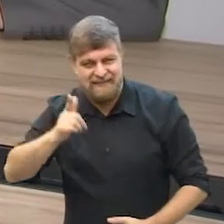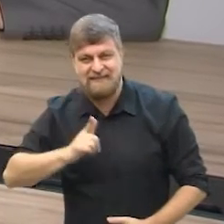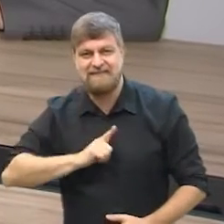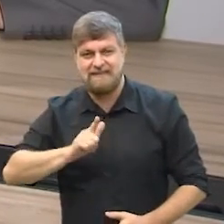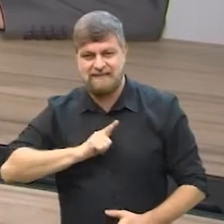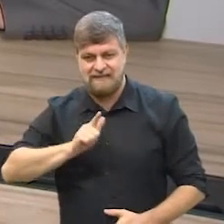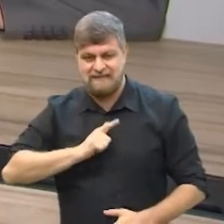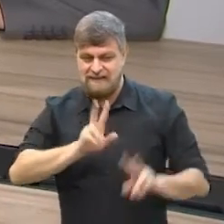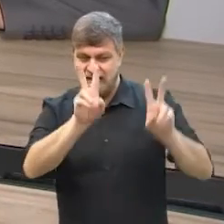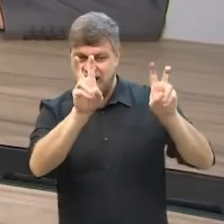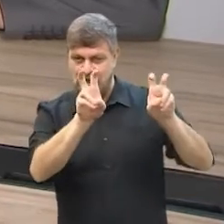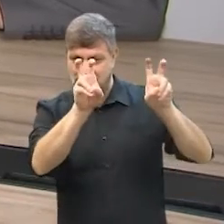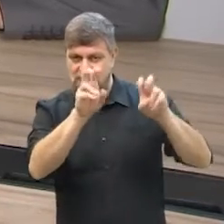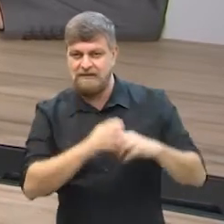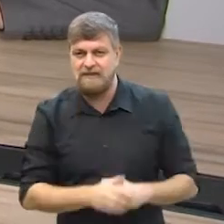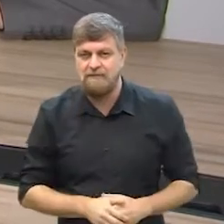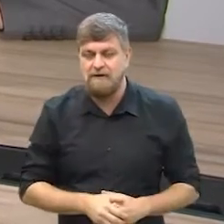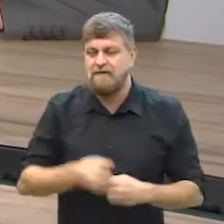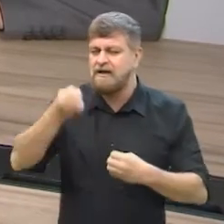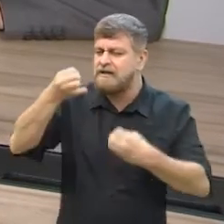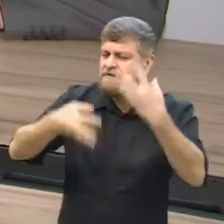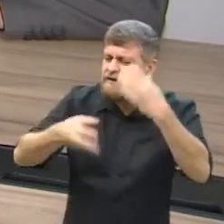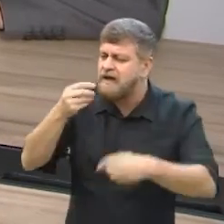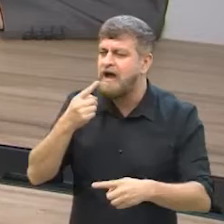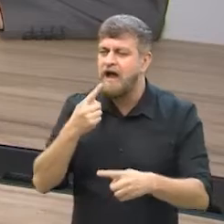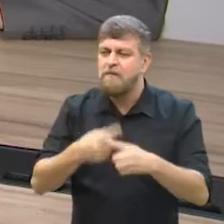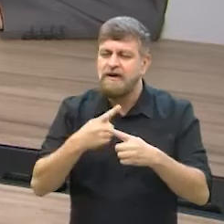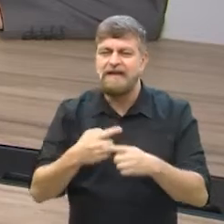nesse assunto e pode falar um pouco. Por